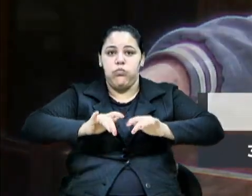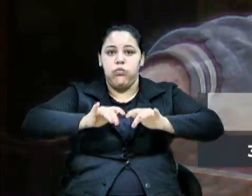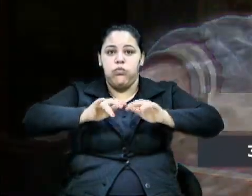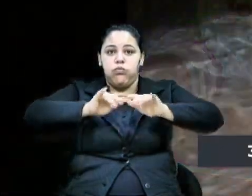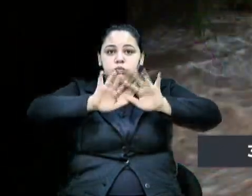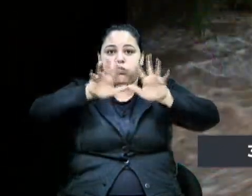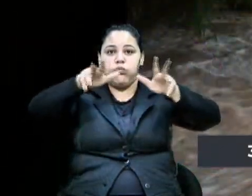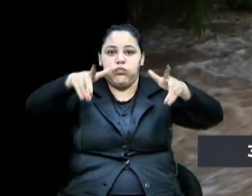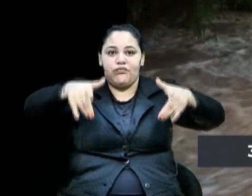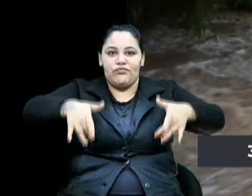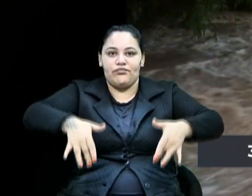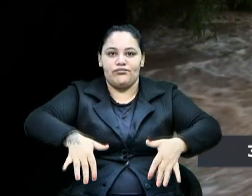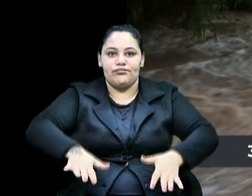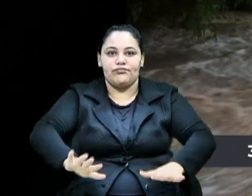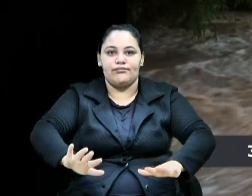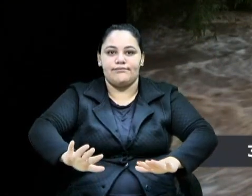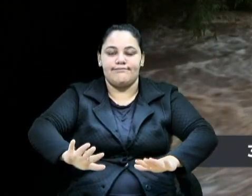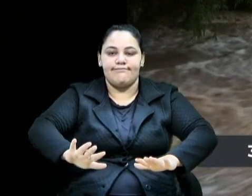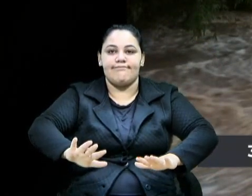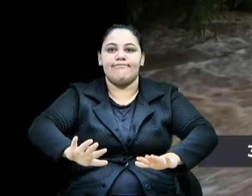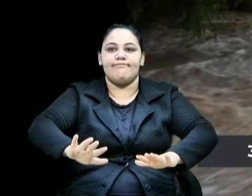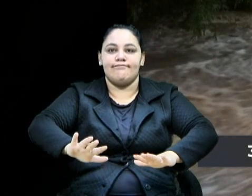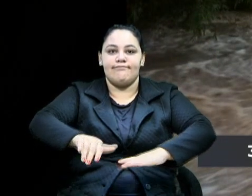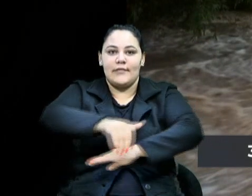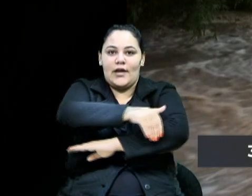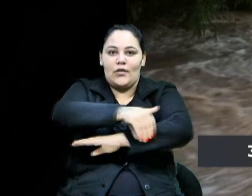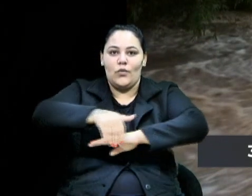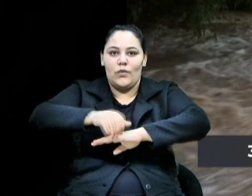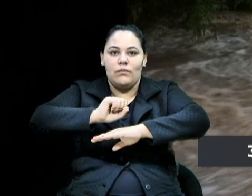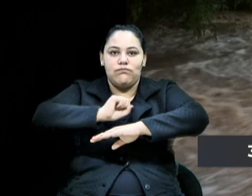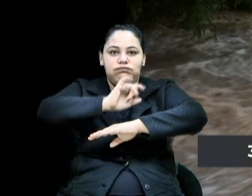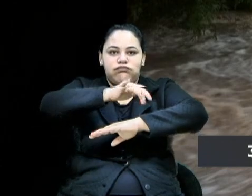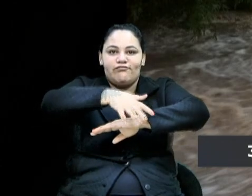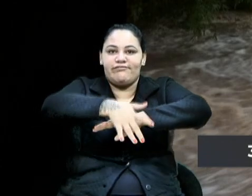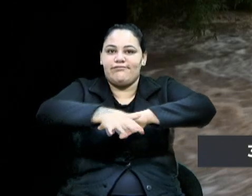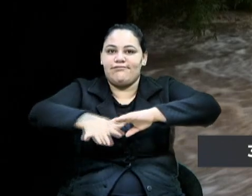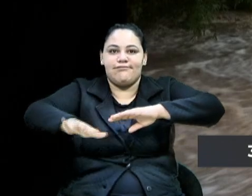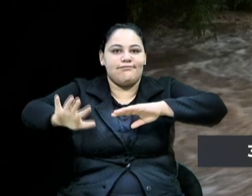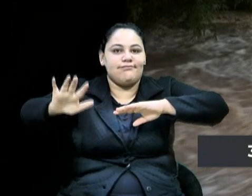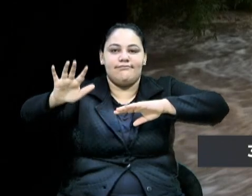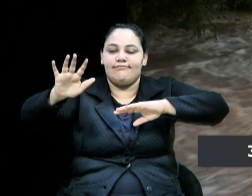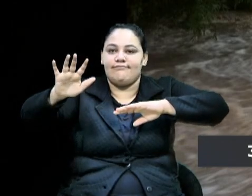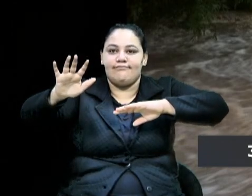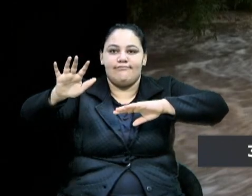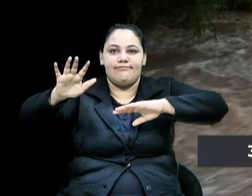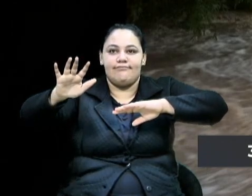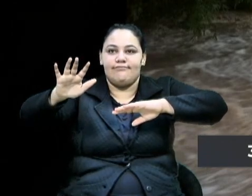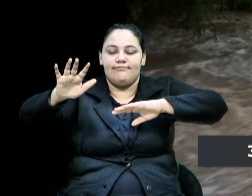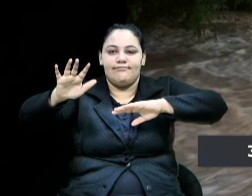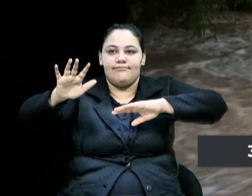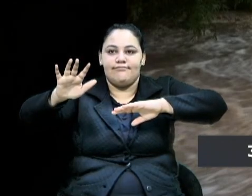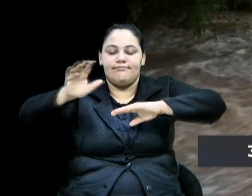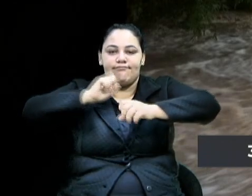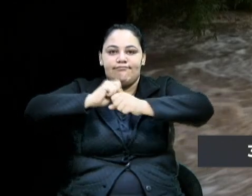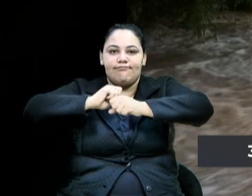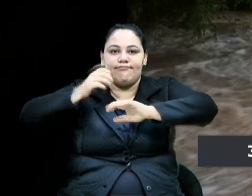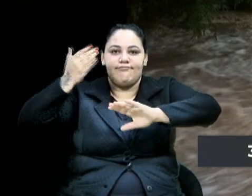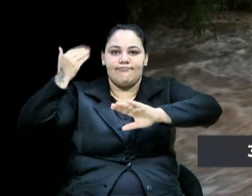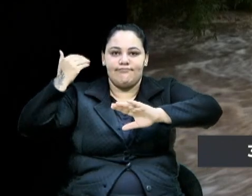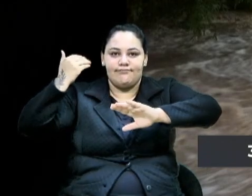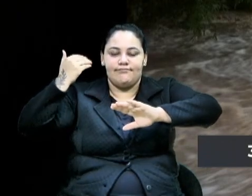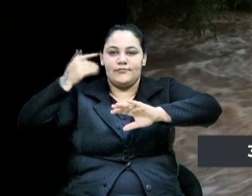e conseguimos por 2 vezes afundar o rio. Hoje nem se consegue mais. E na